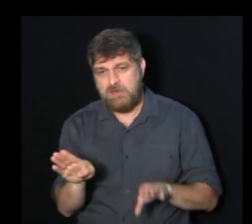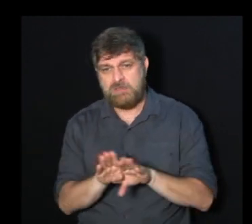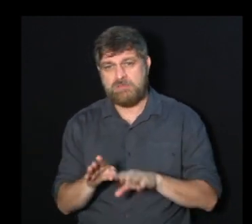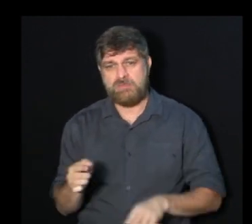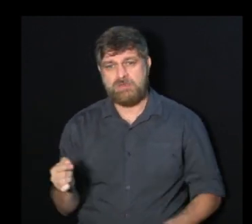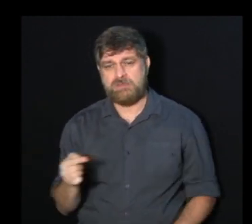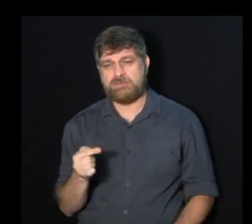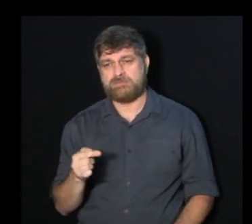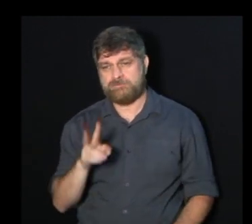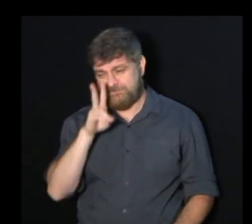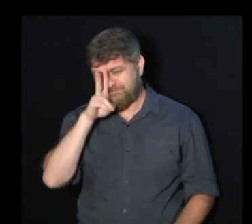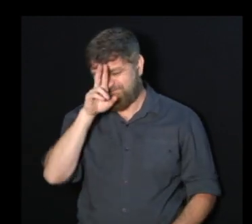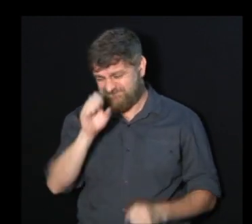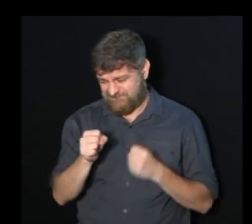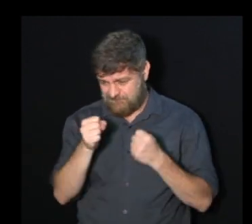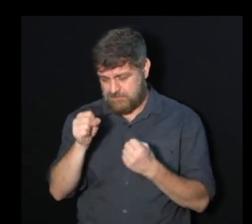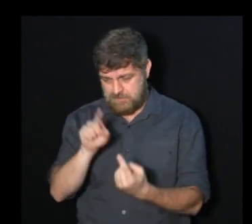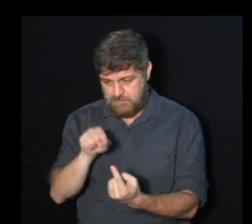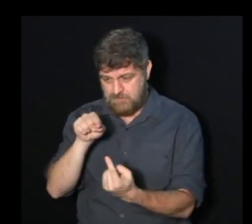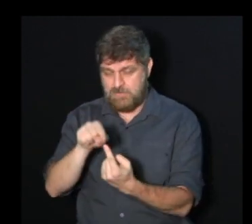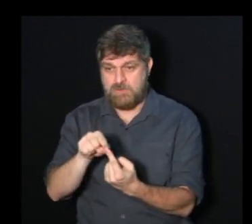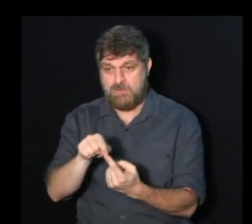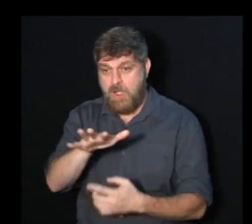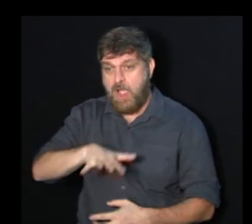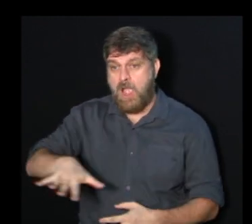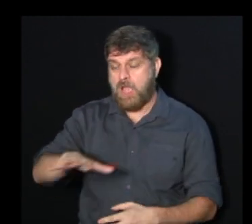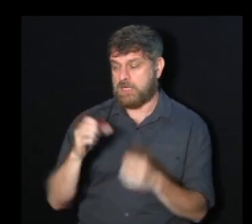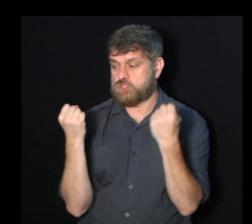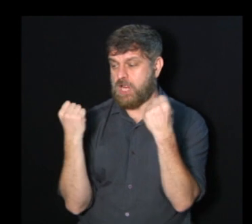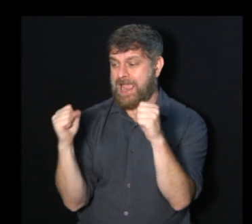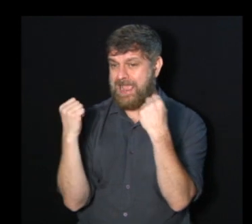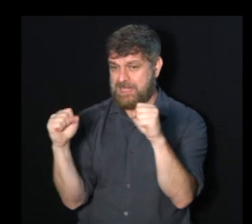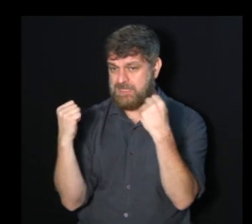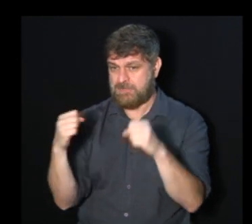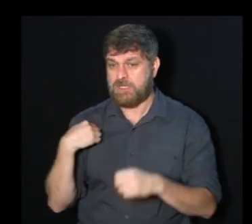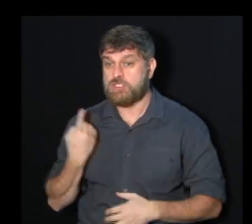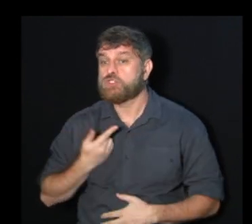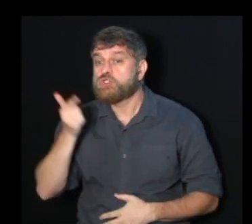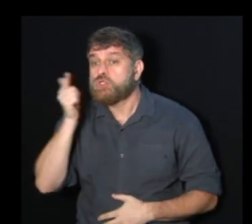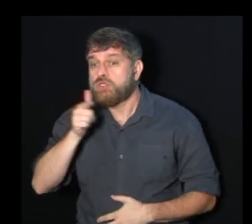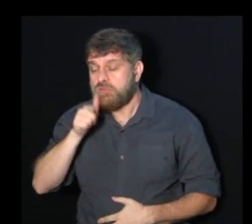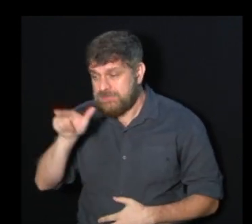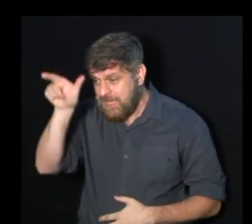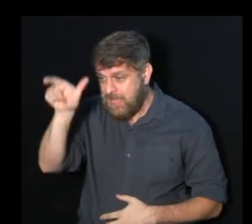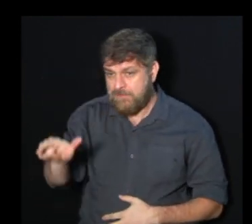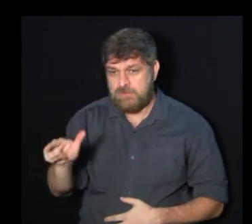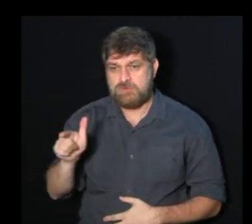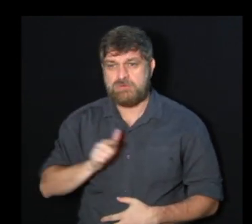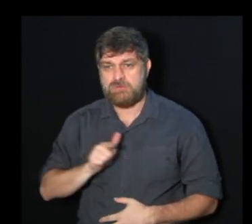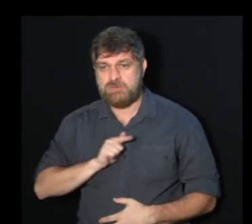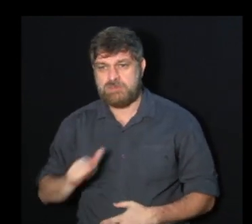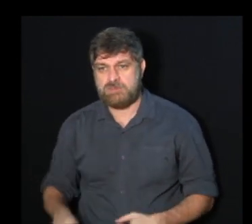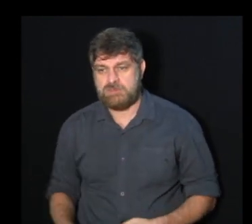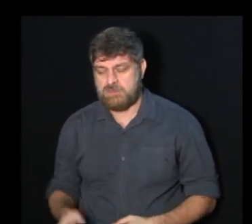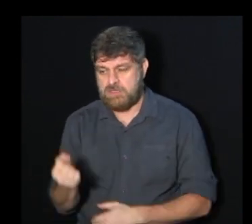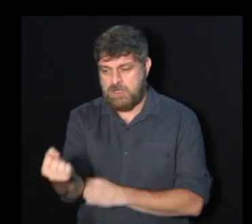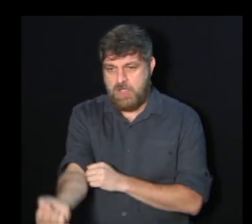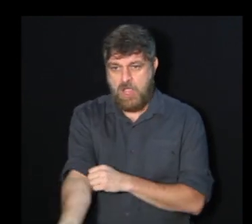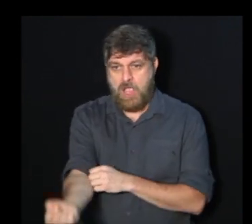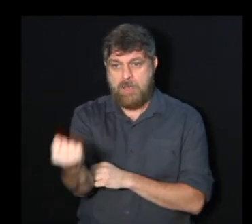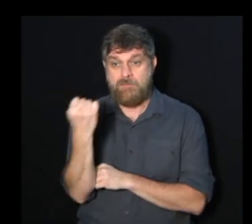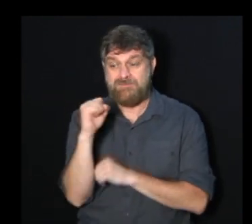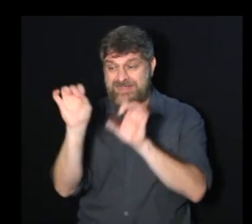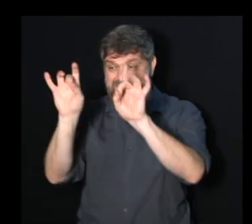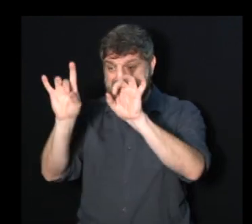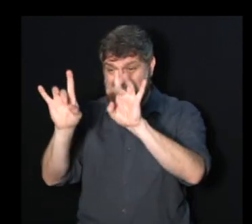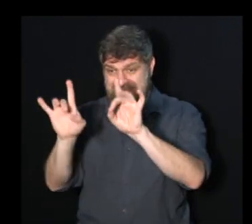onde é a parte da academia que a gente consegue pôr o nosso paciente, fazer em ângulos específicos e